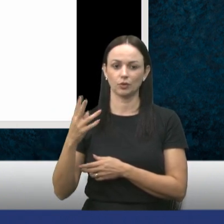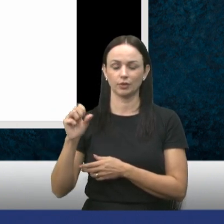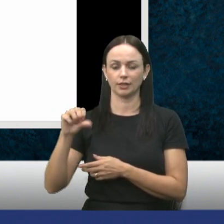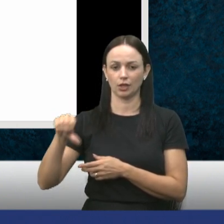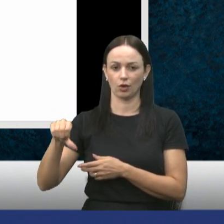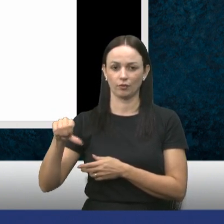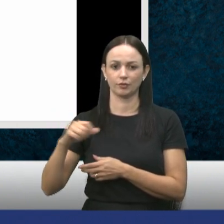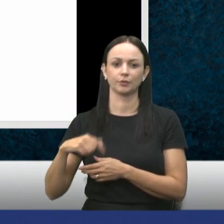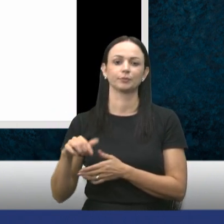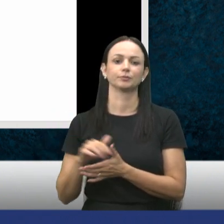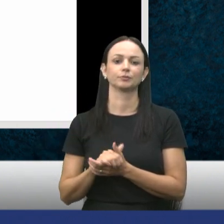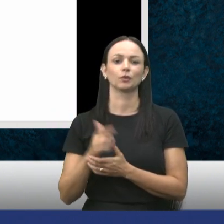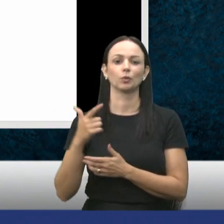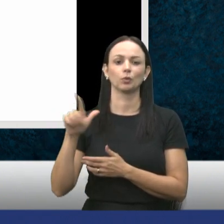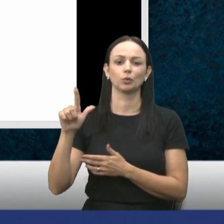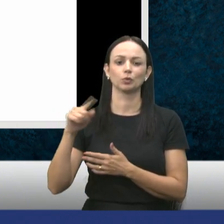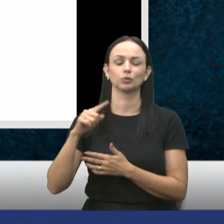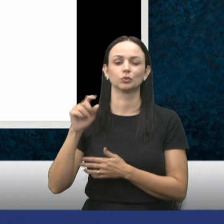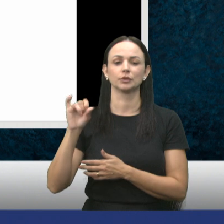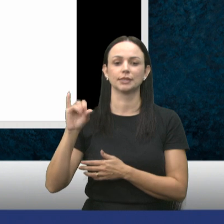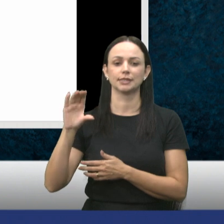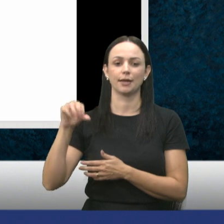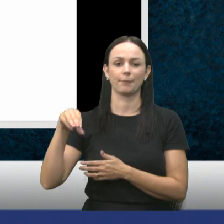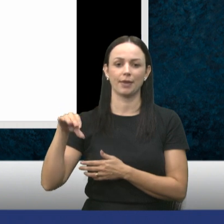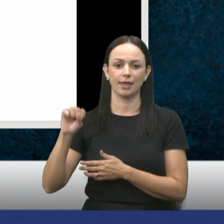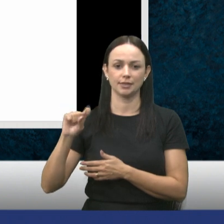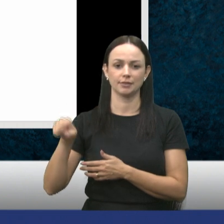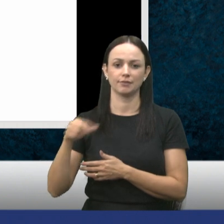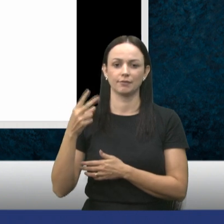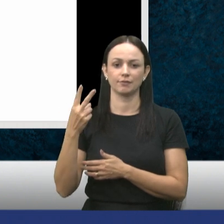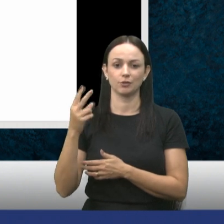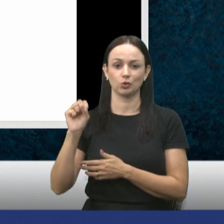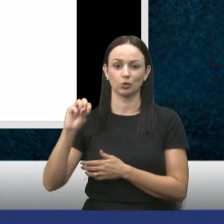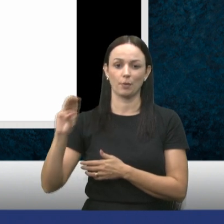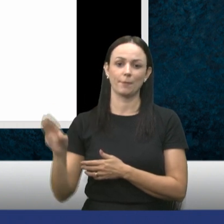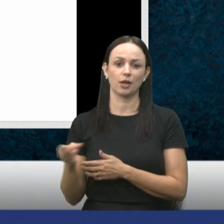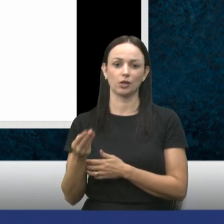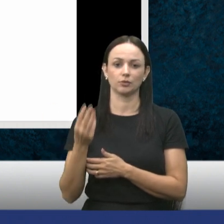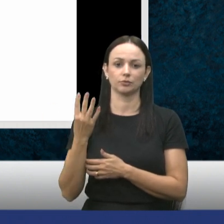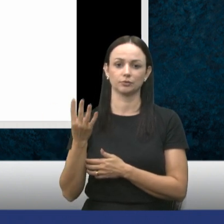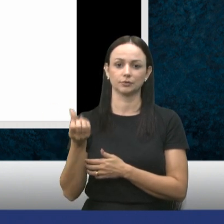29.157.489. O ICMS,